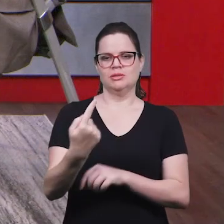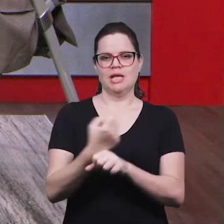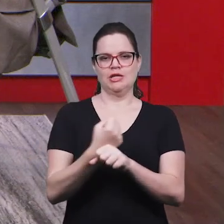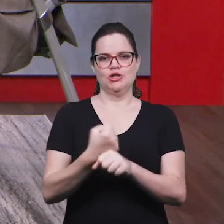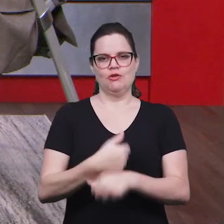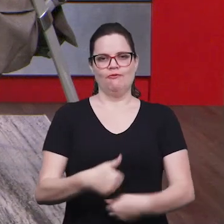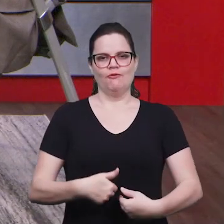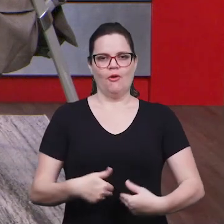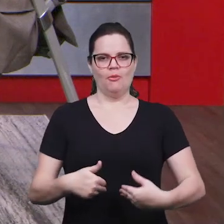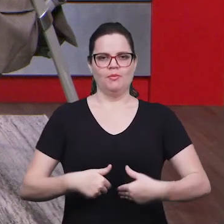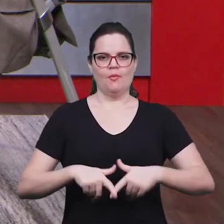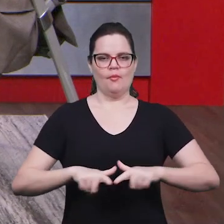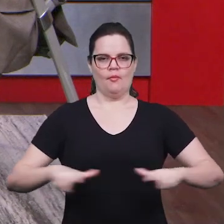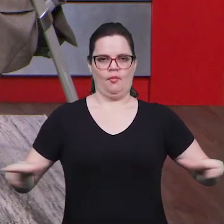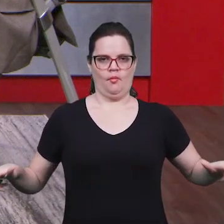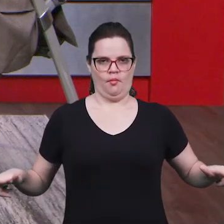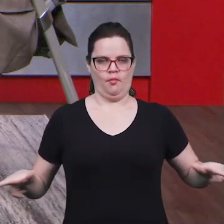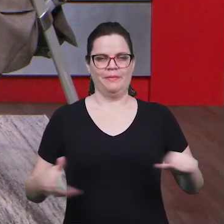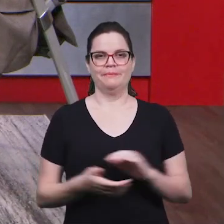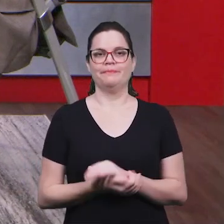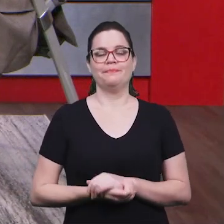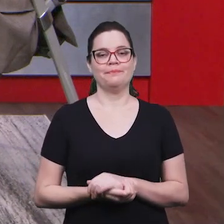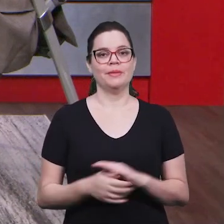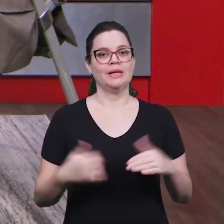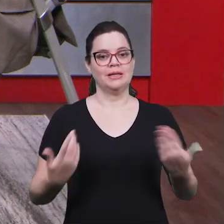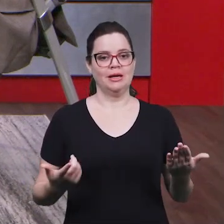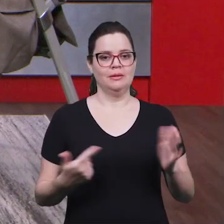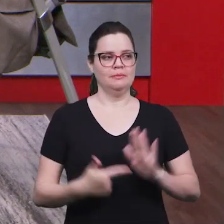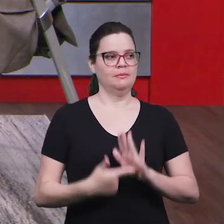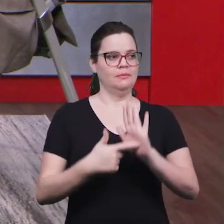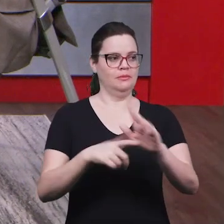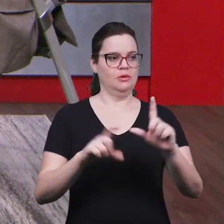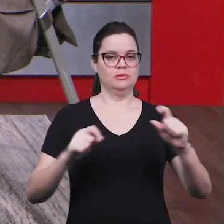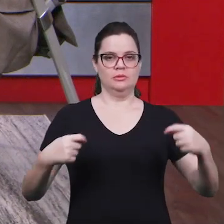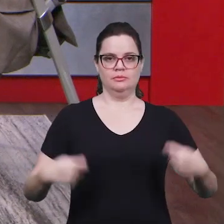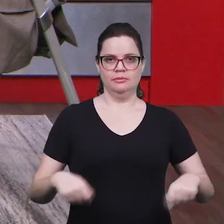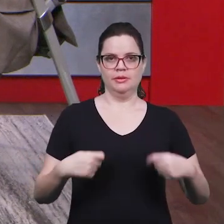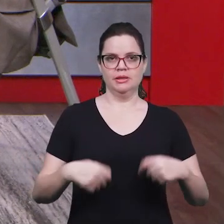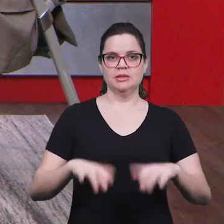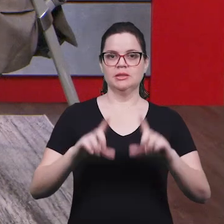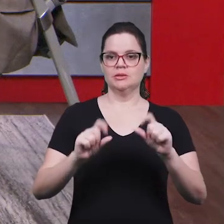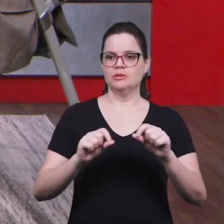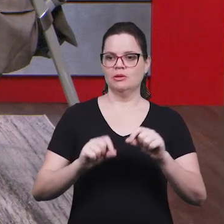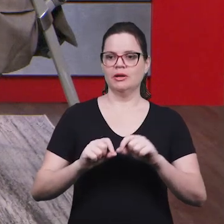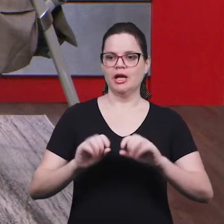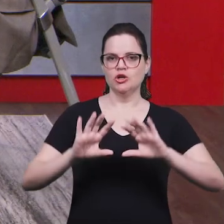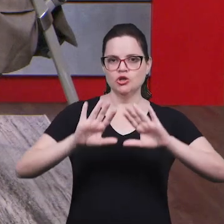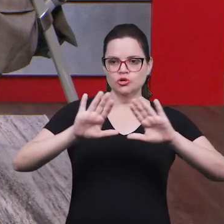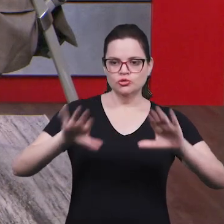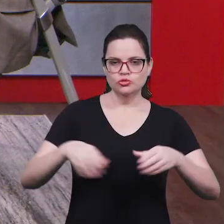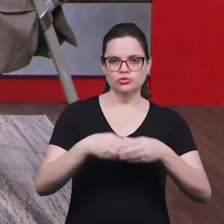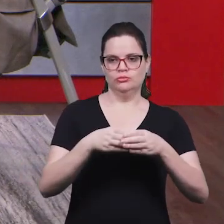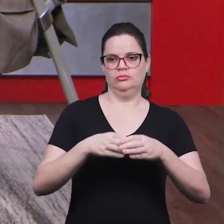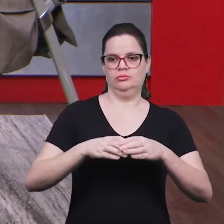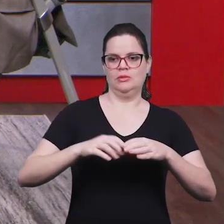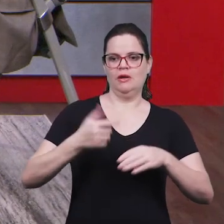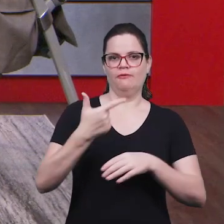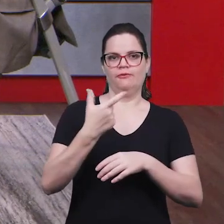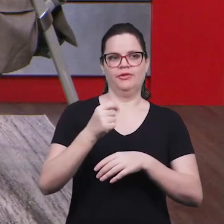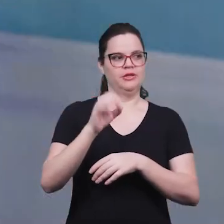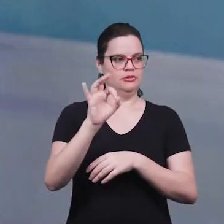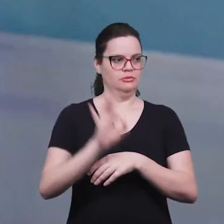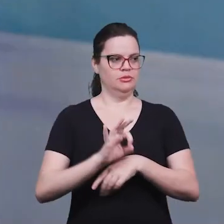E a palavra enfática, ela fala para juntar 1/5. 1/5 é 20%. Então, até